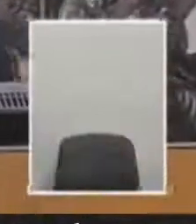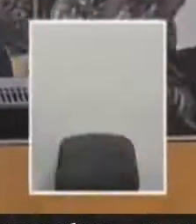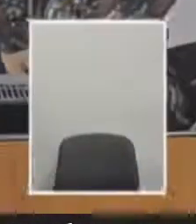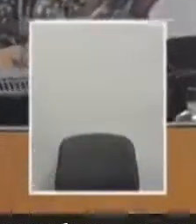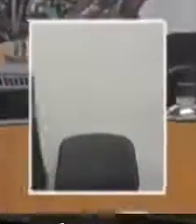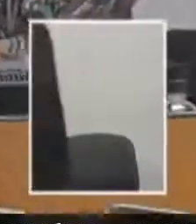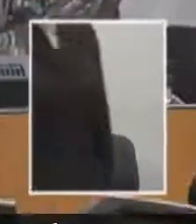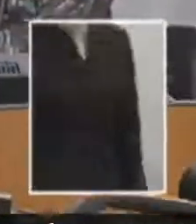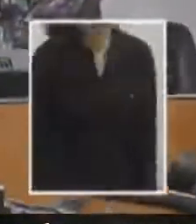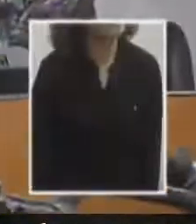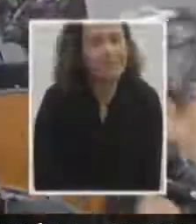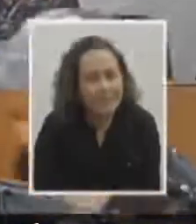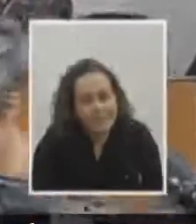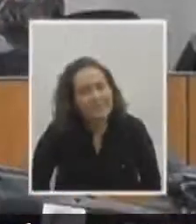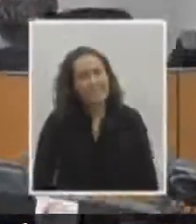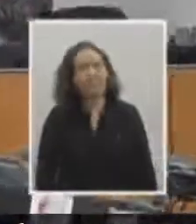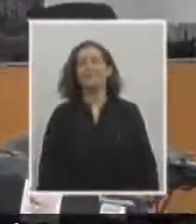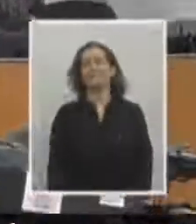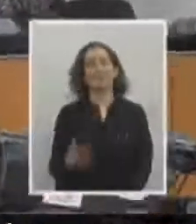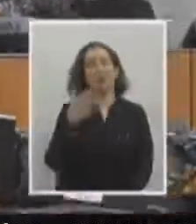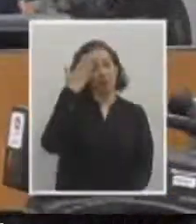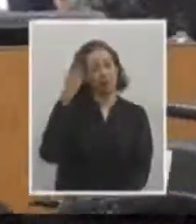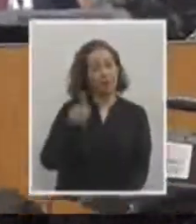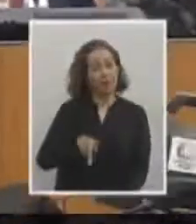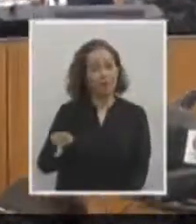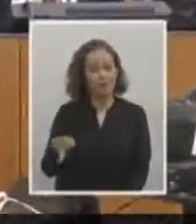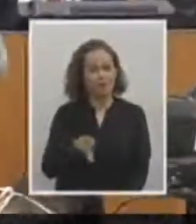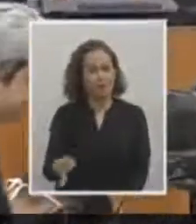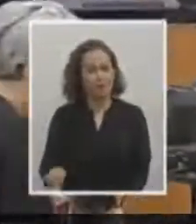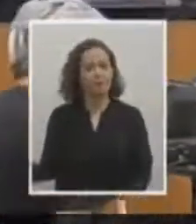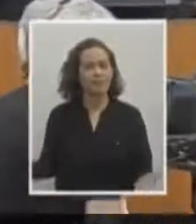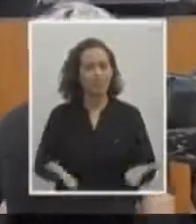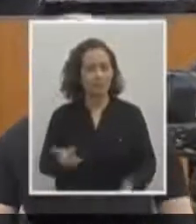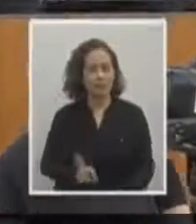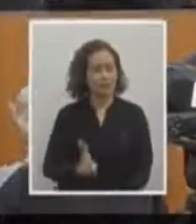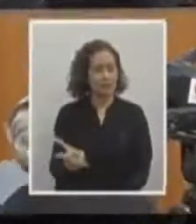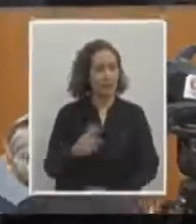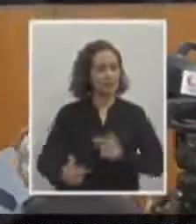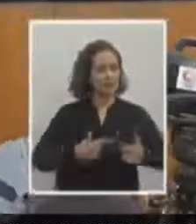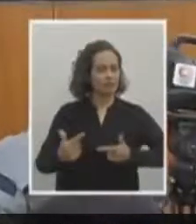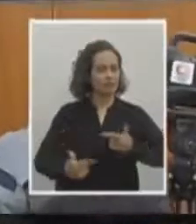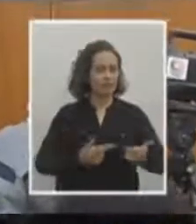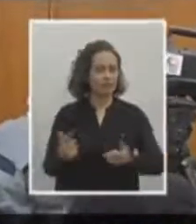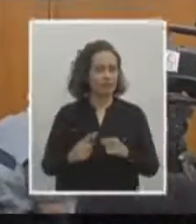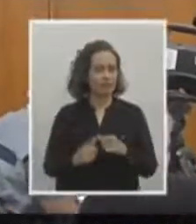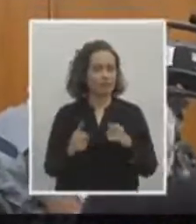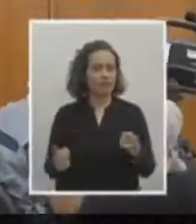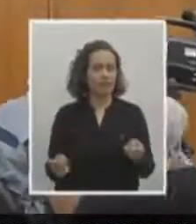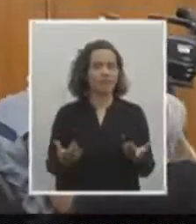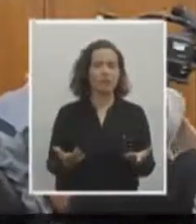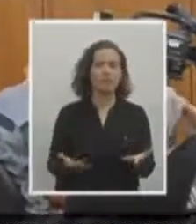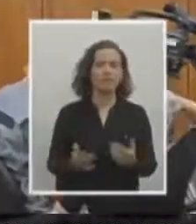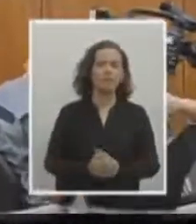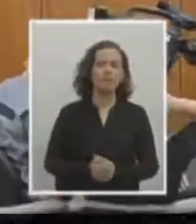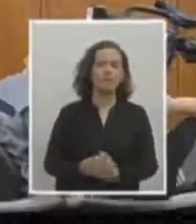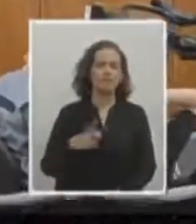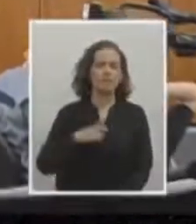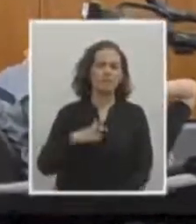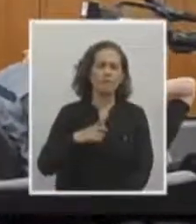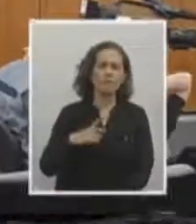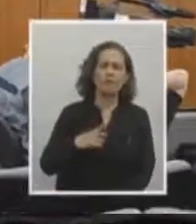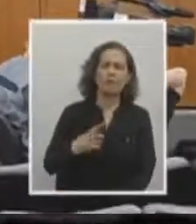final, exatamente para que a gente possa dar continuidade a esse trabalho. Só que ainda teve aqui alguém de